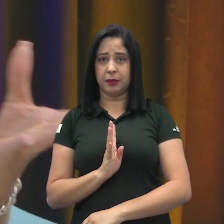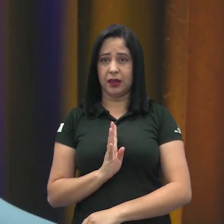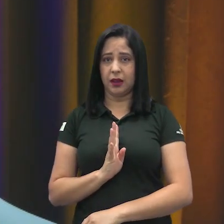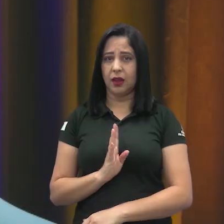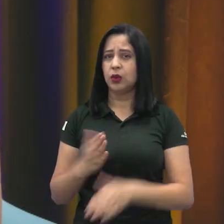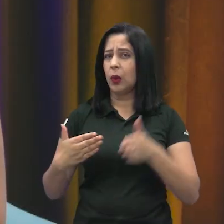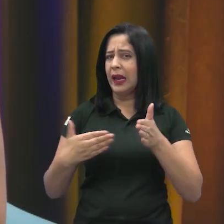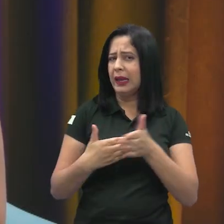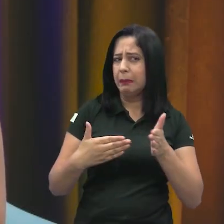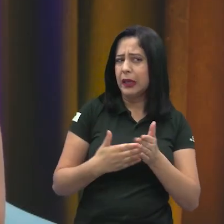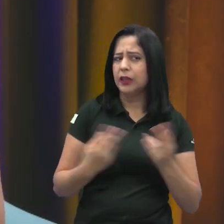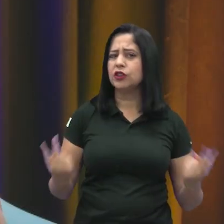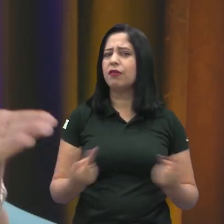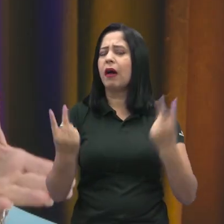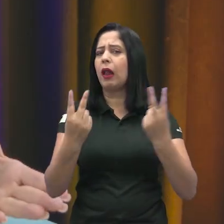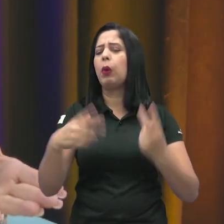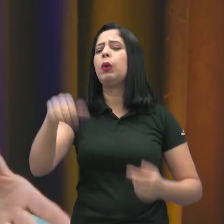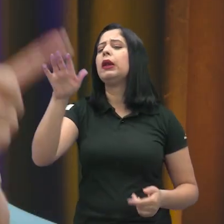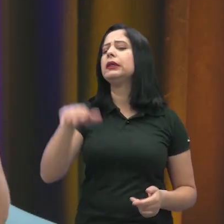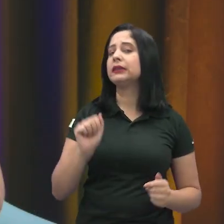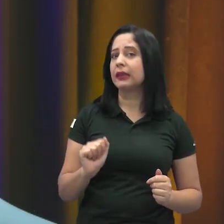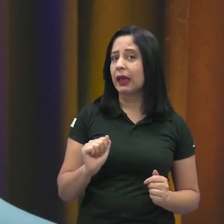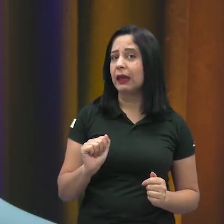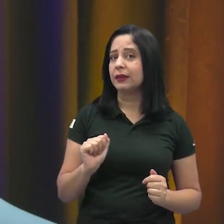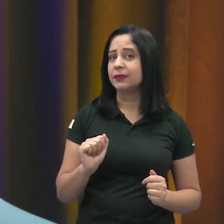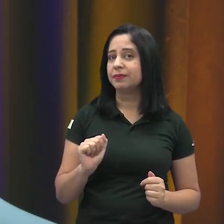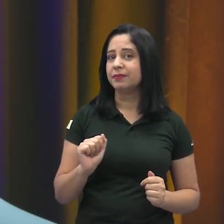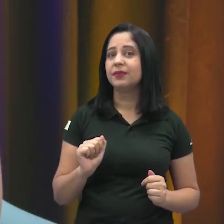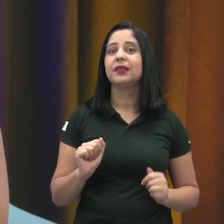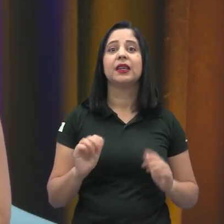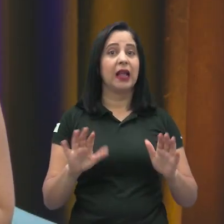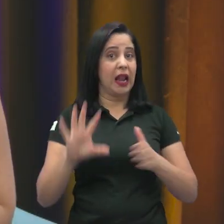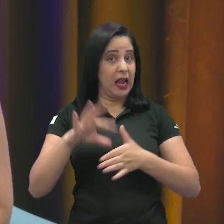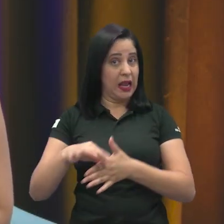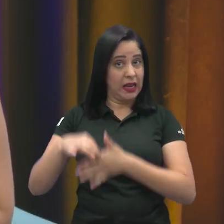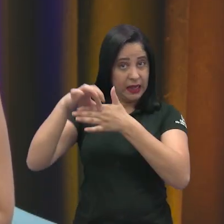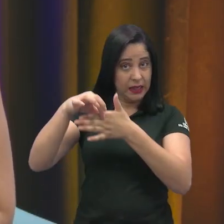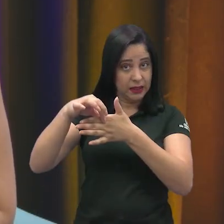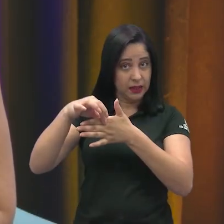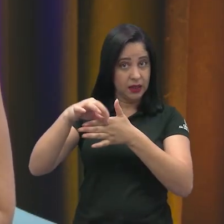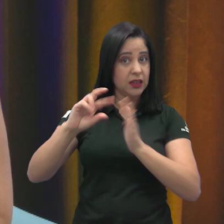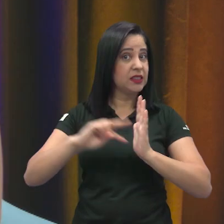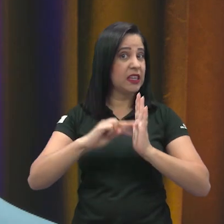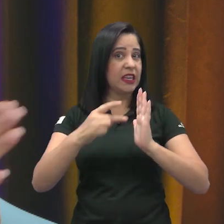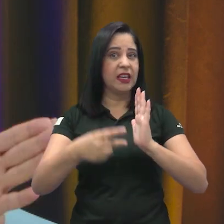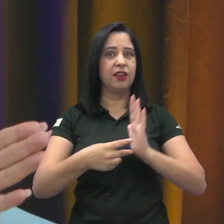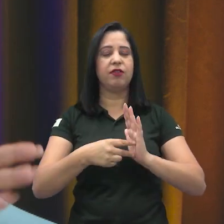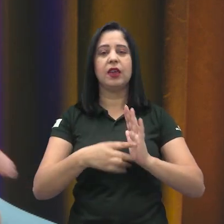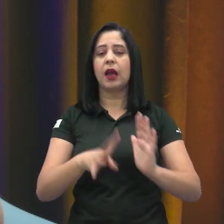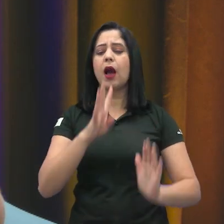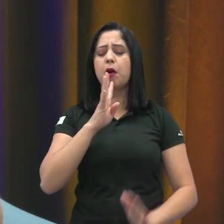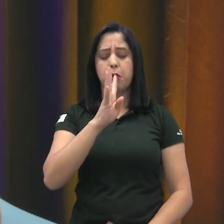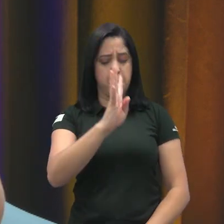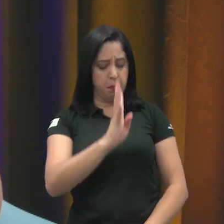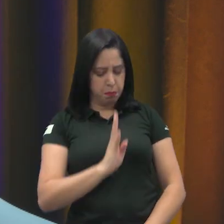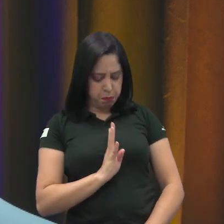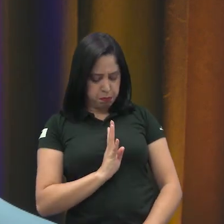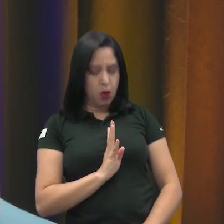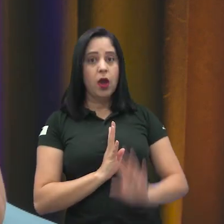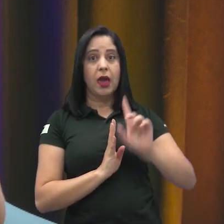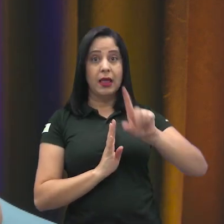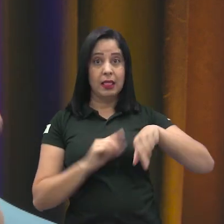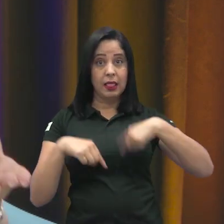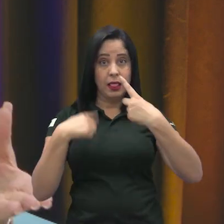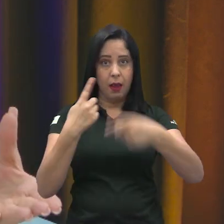é, quais são seus limites e seus valores. Define a qualidade da sua direção. Liderar é, antes de tudo, conhecer a si